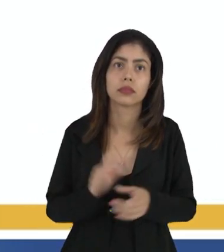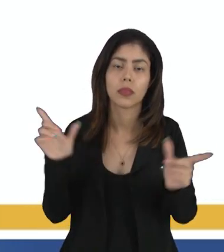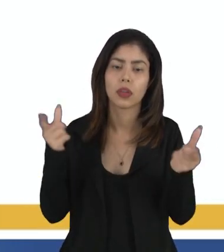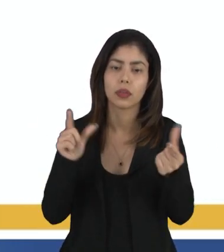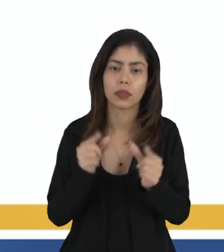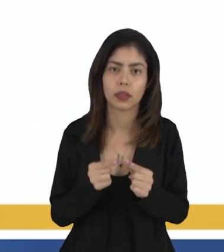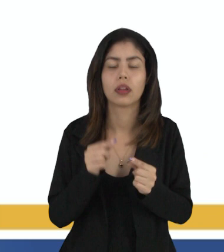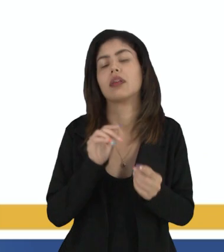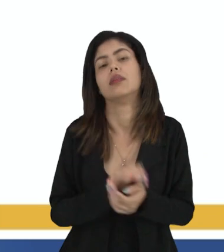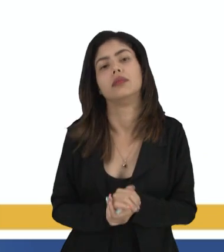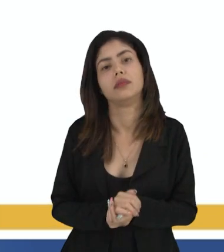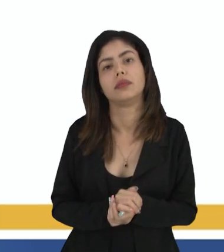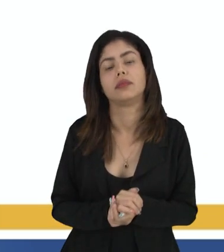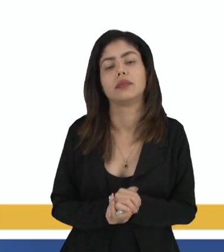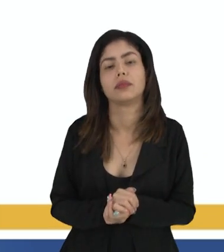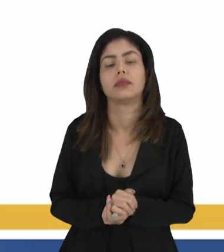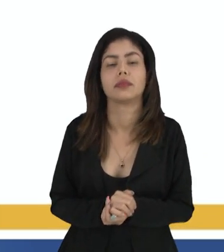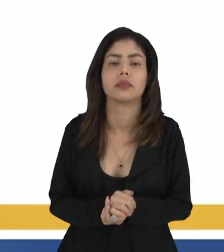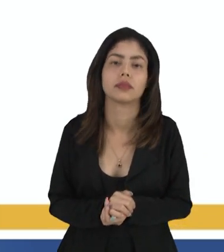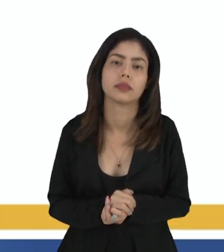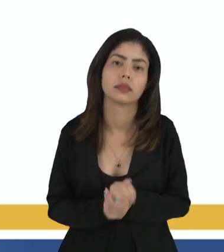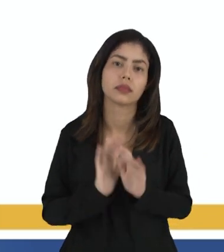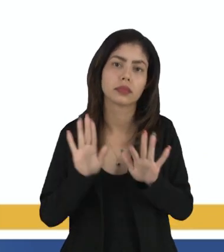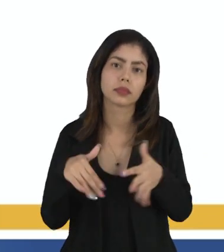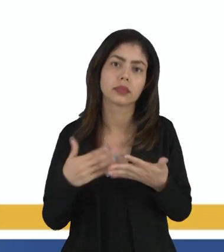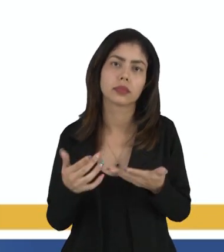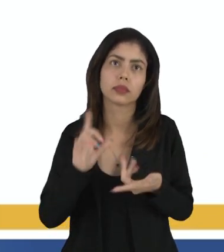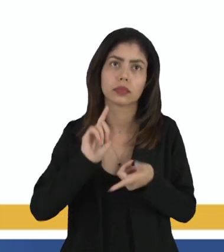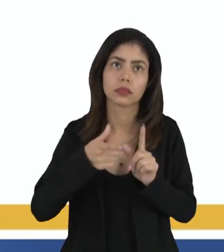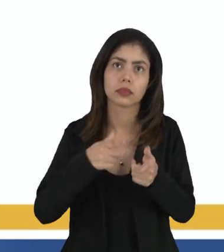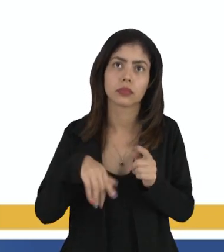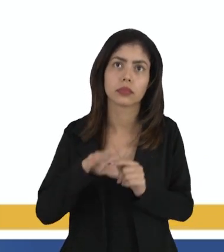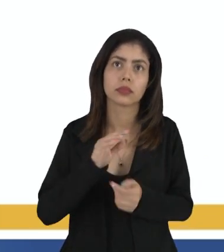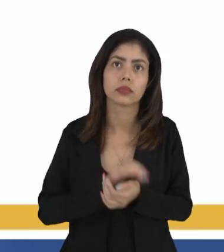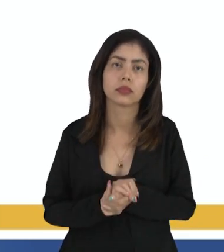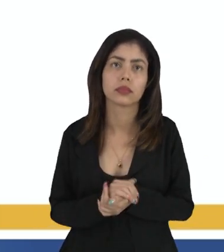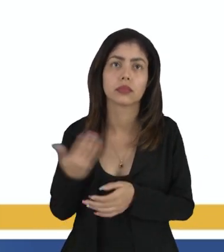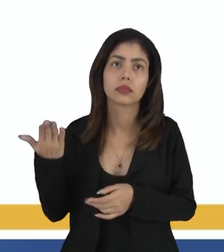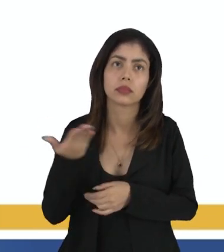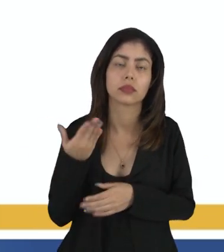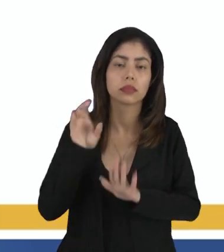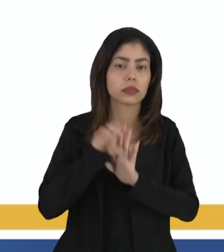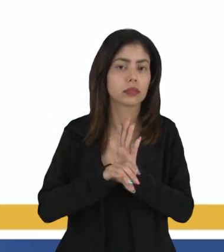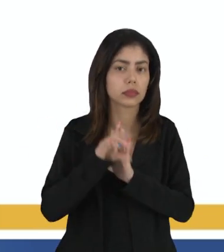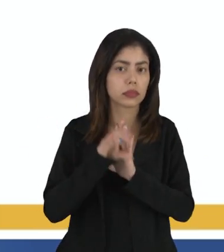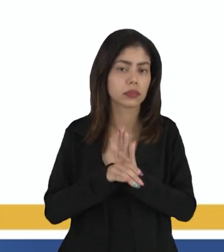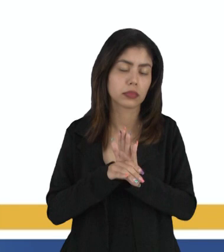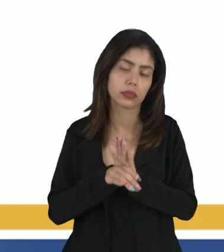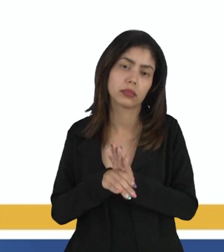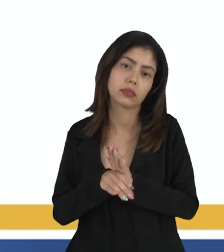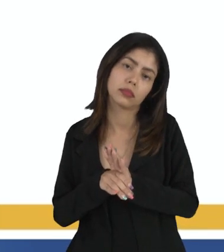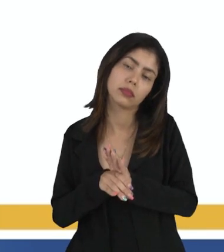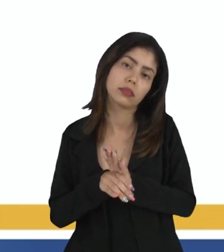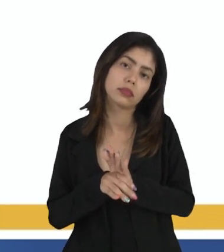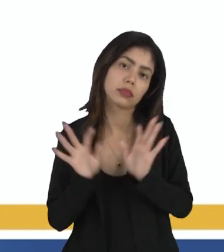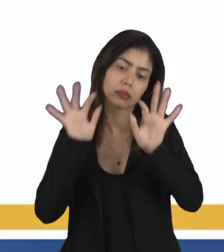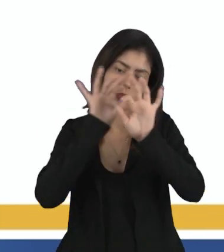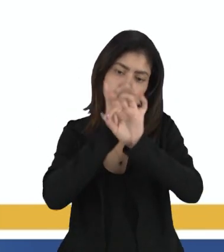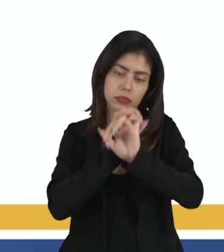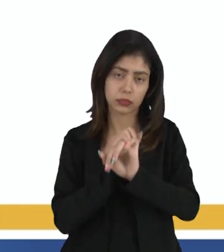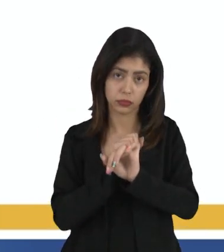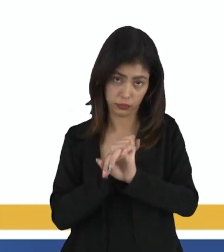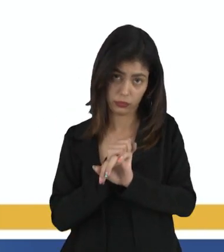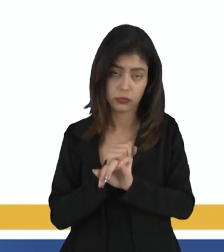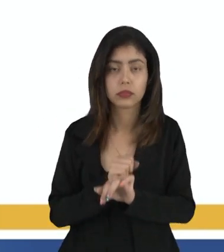todas diminuem devido à evaporação. Qual seria a opção correta? Então, baseado no conceito de corpo negro, aquele